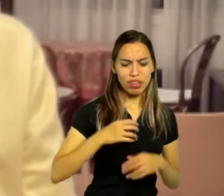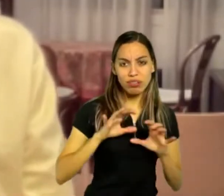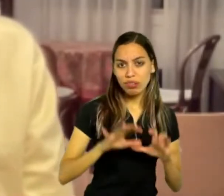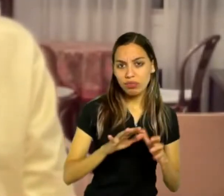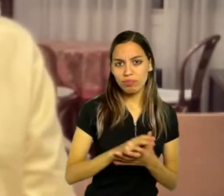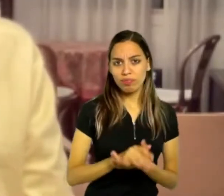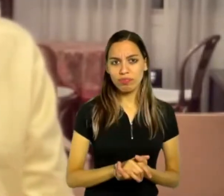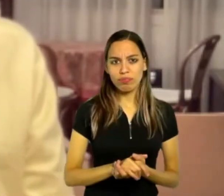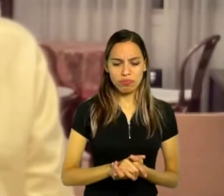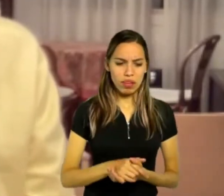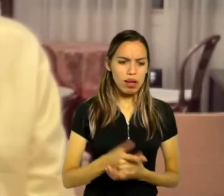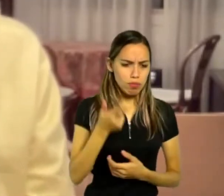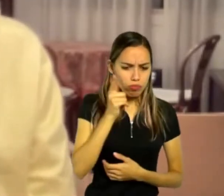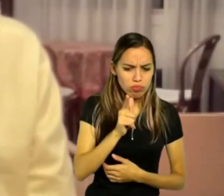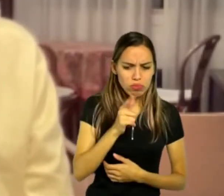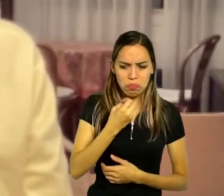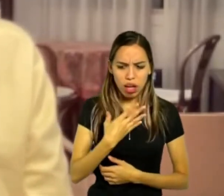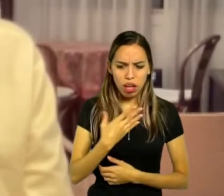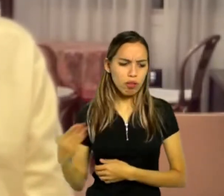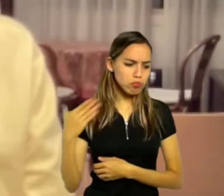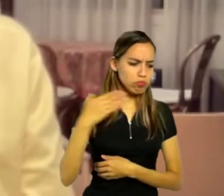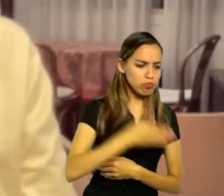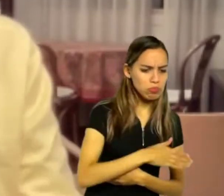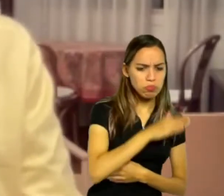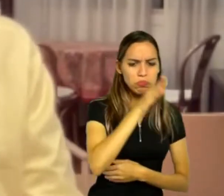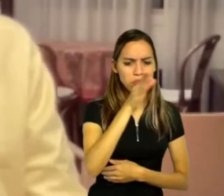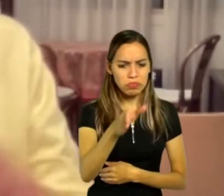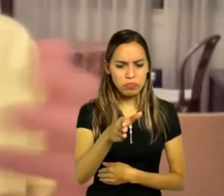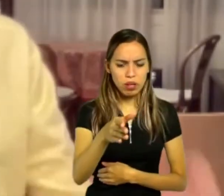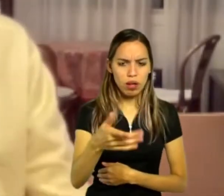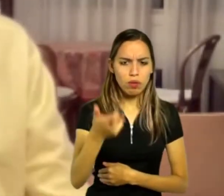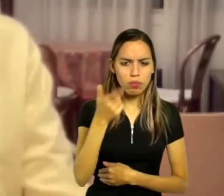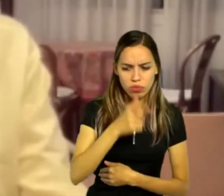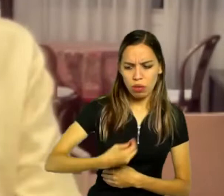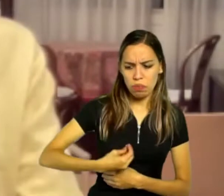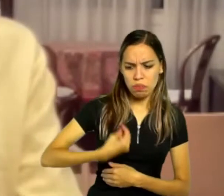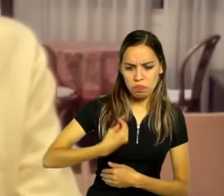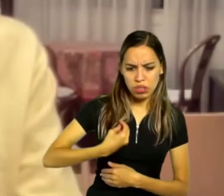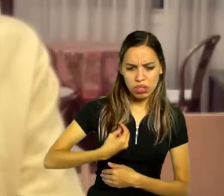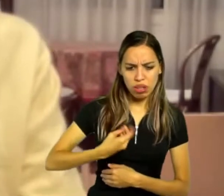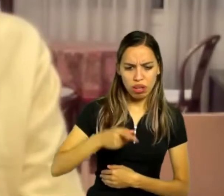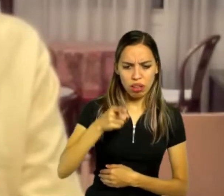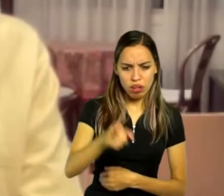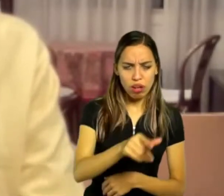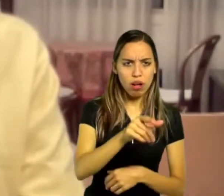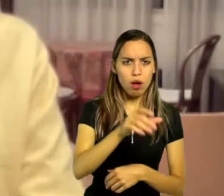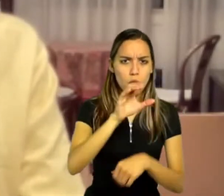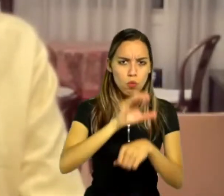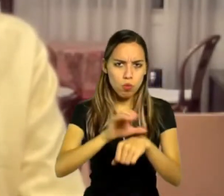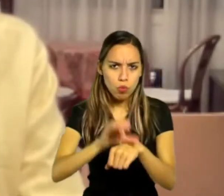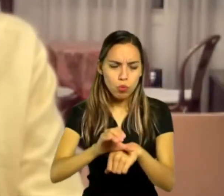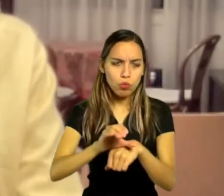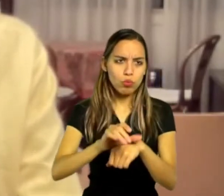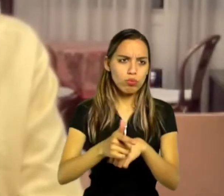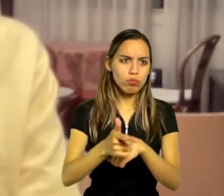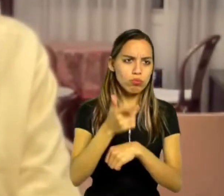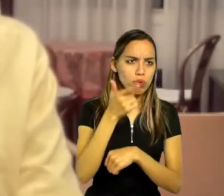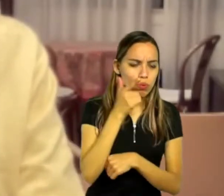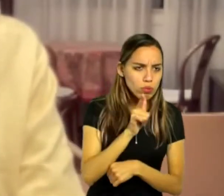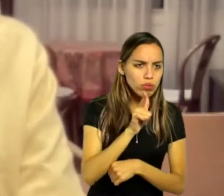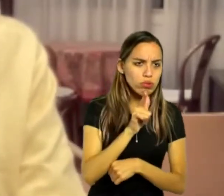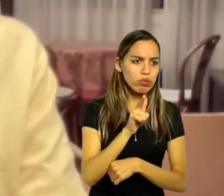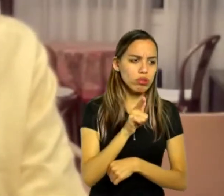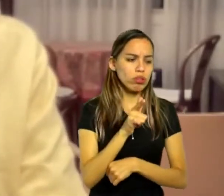bem, consegui estar presente. Era um professor de cursinho ele dava muita aula, era conhecido